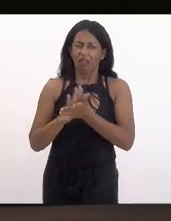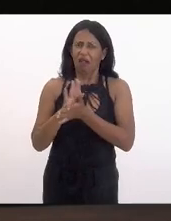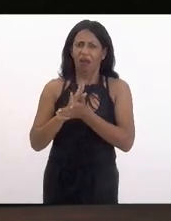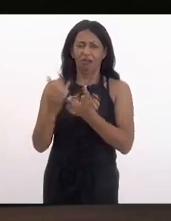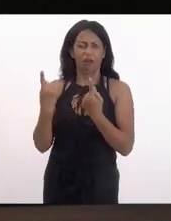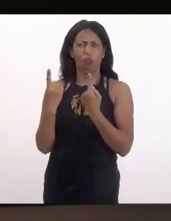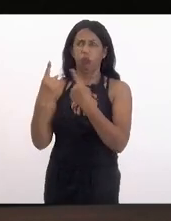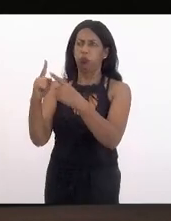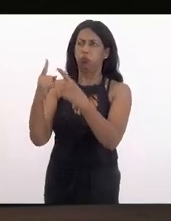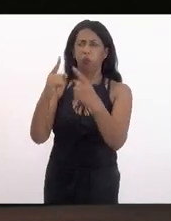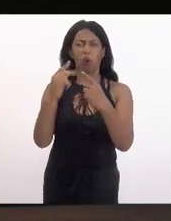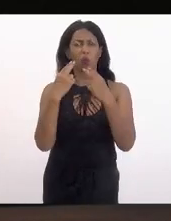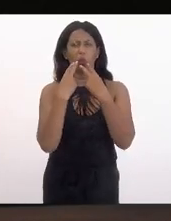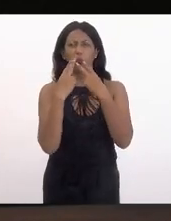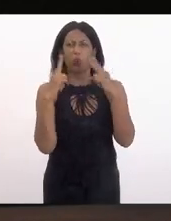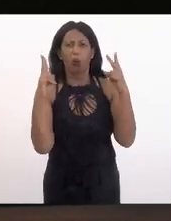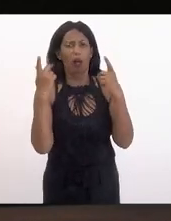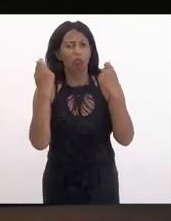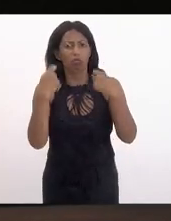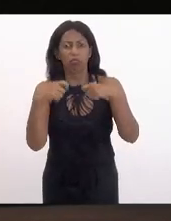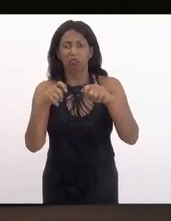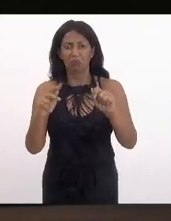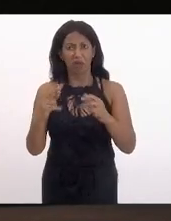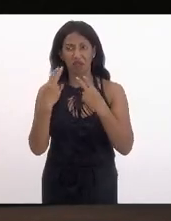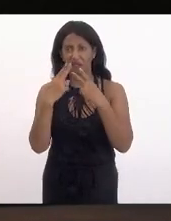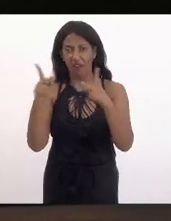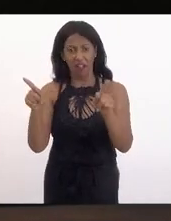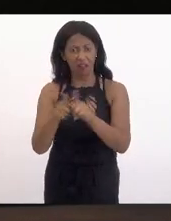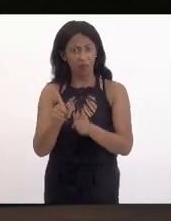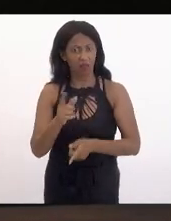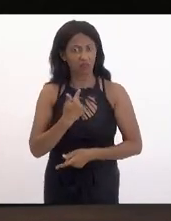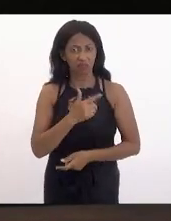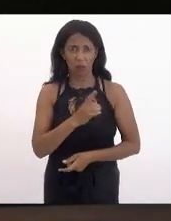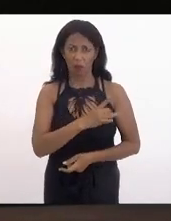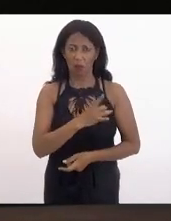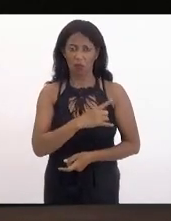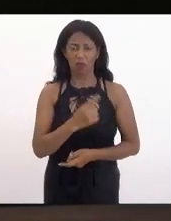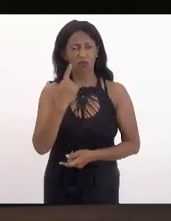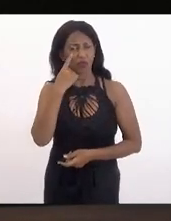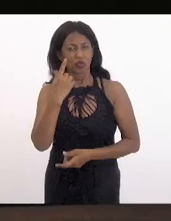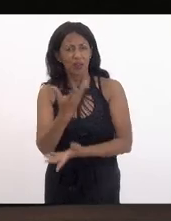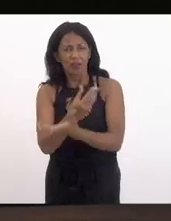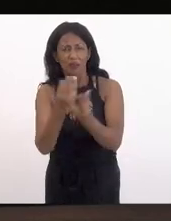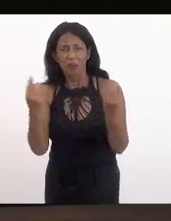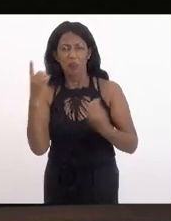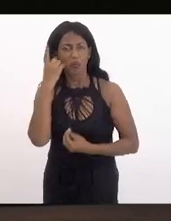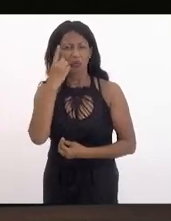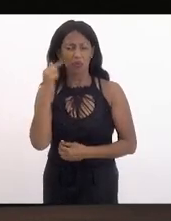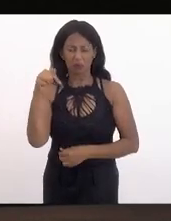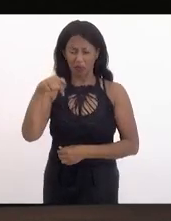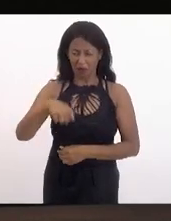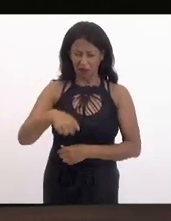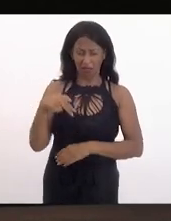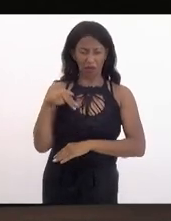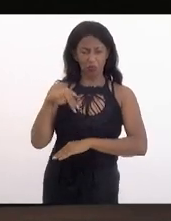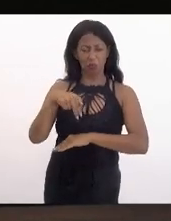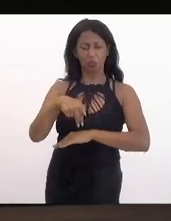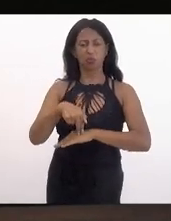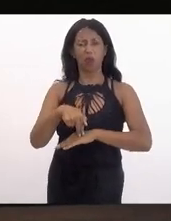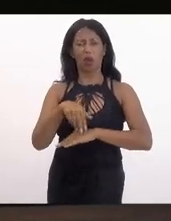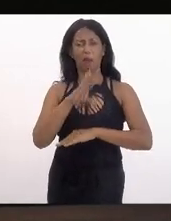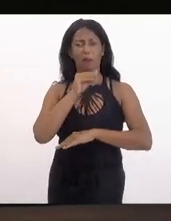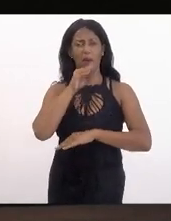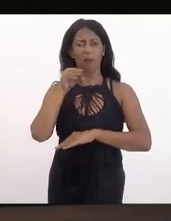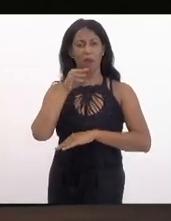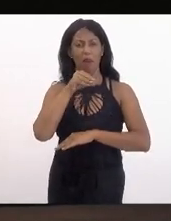não precisam vai ar livre vai também não tenho medo que eu já vi muito Deputado aqui no plenário usado A